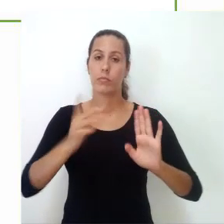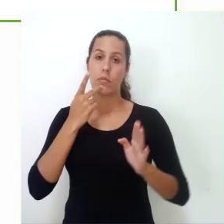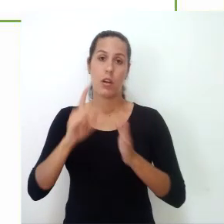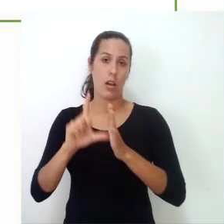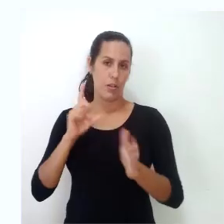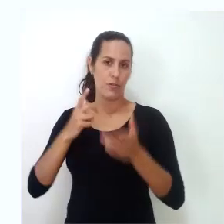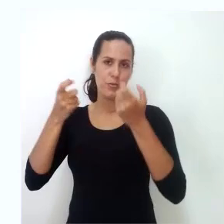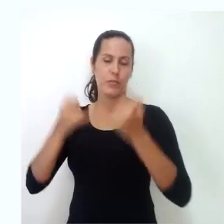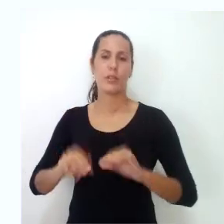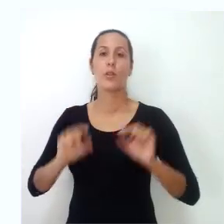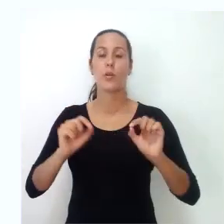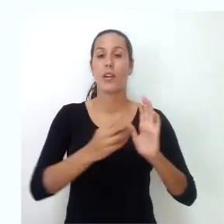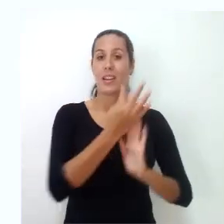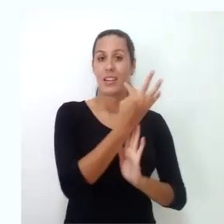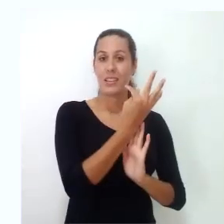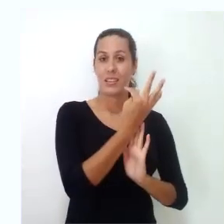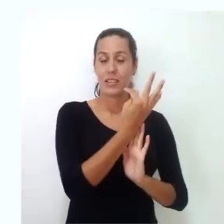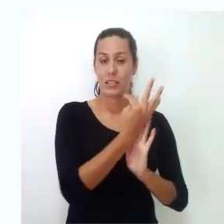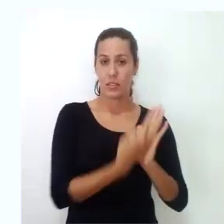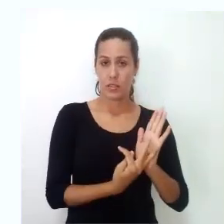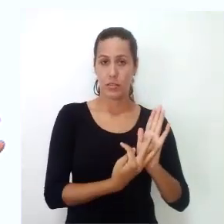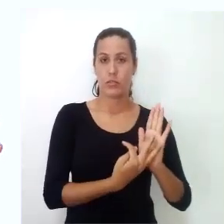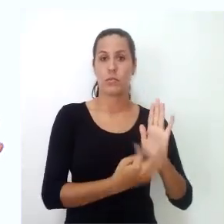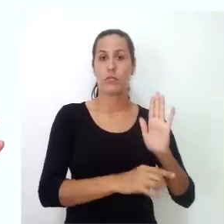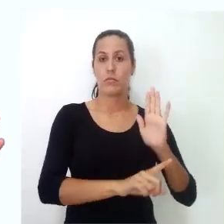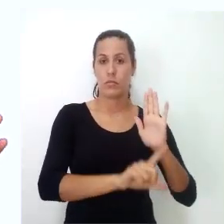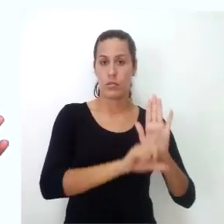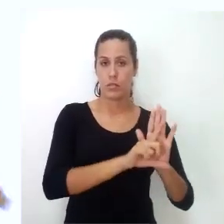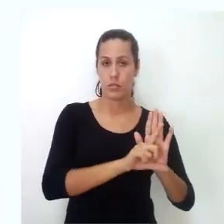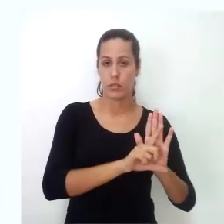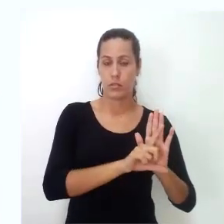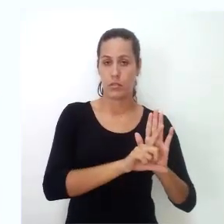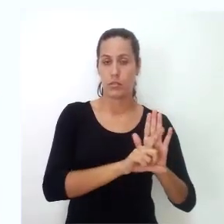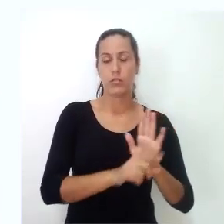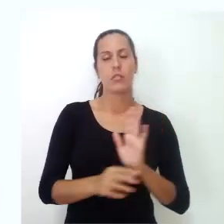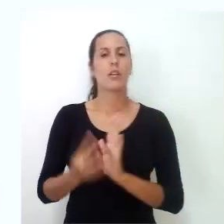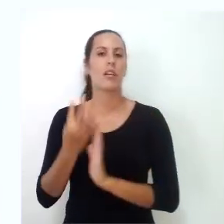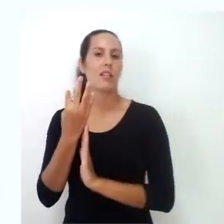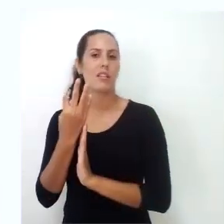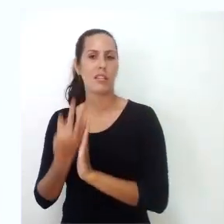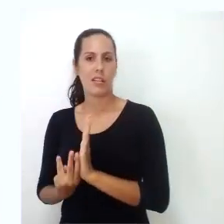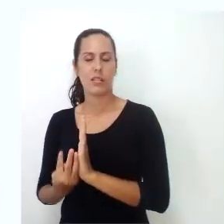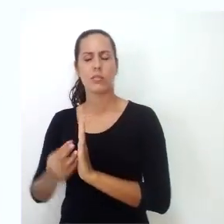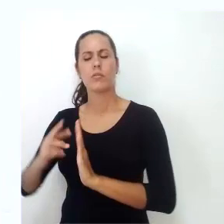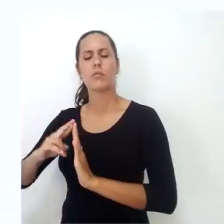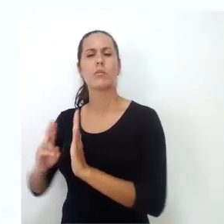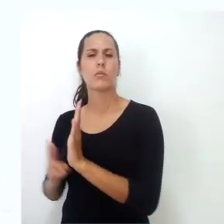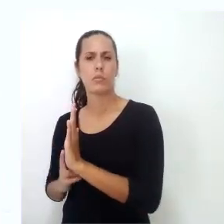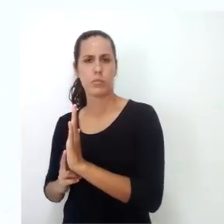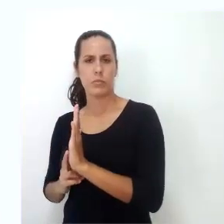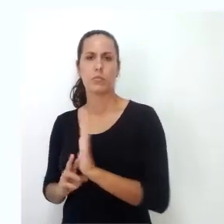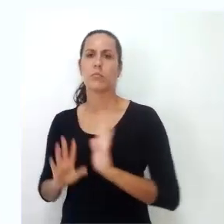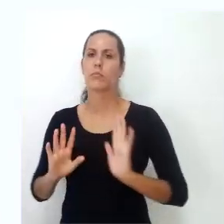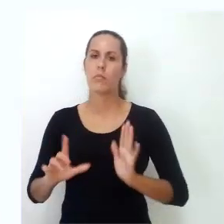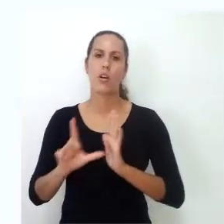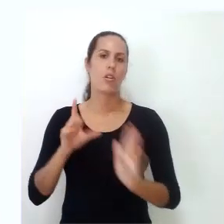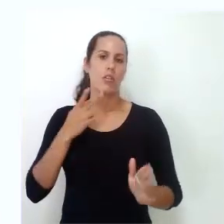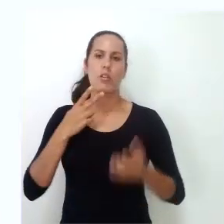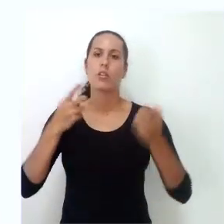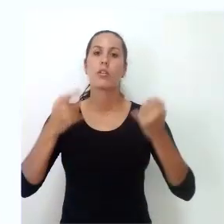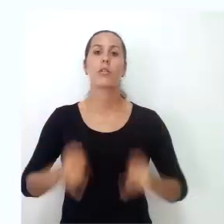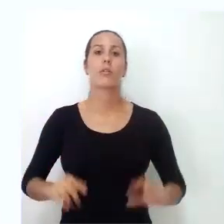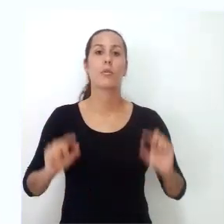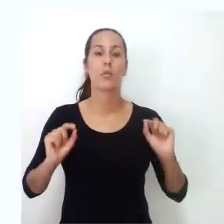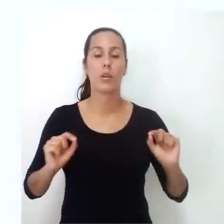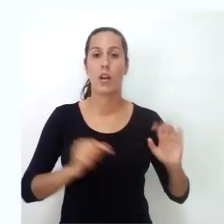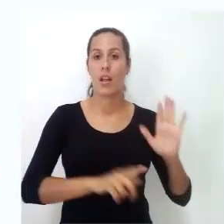vocês que vou trabalhar o quê? Textos legais, textos normativos. Já falei de